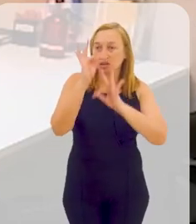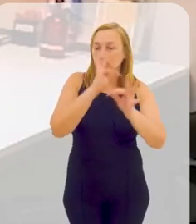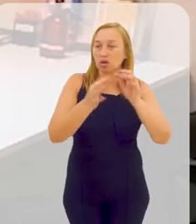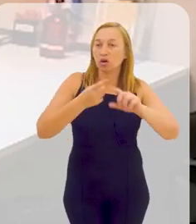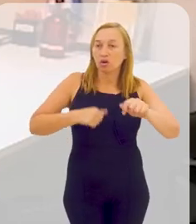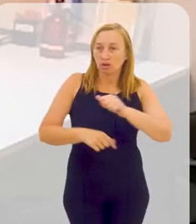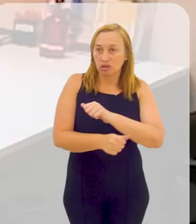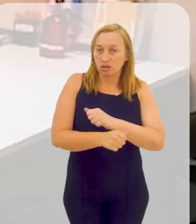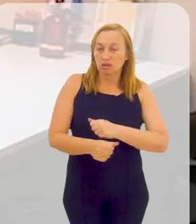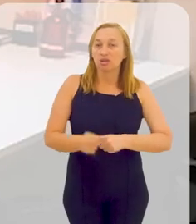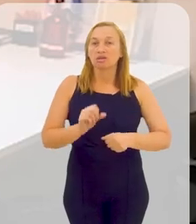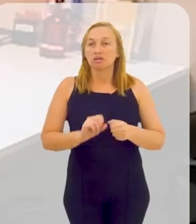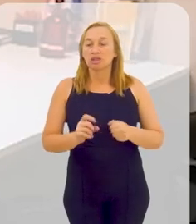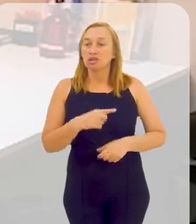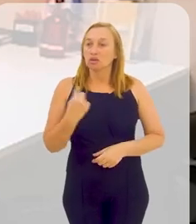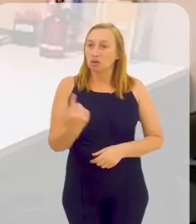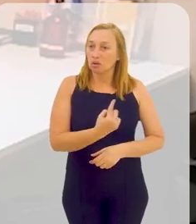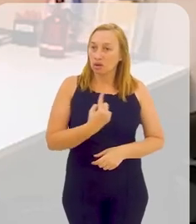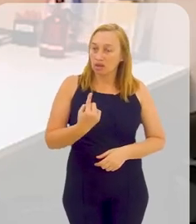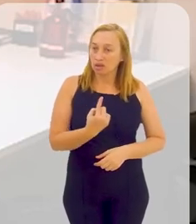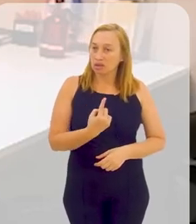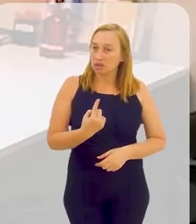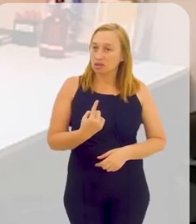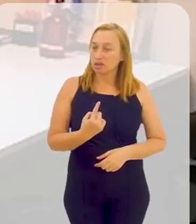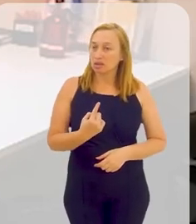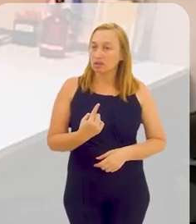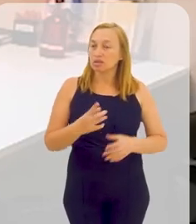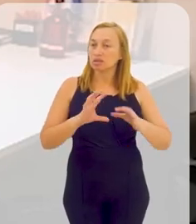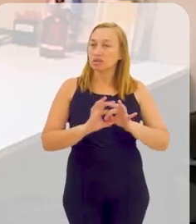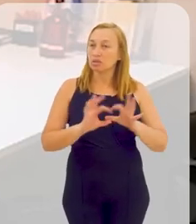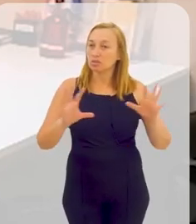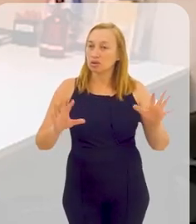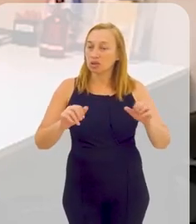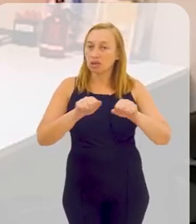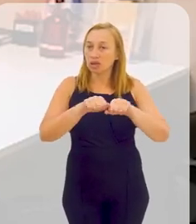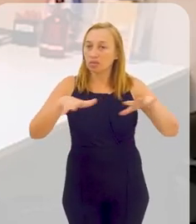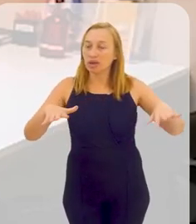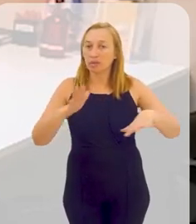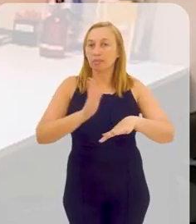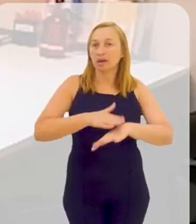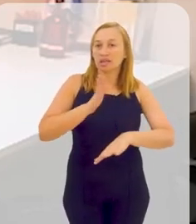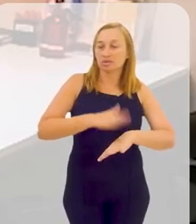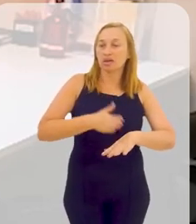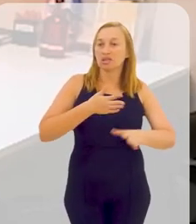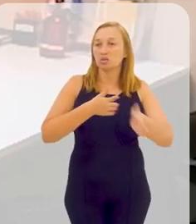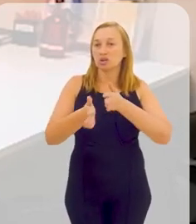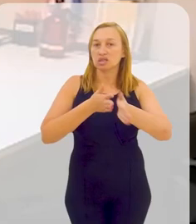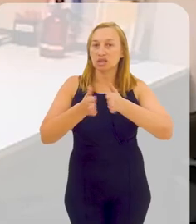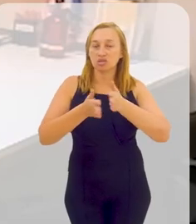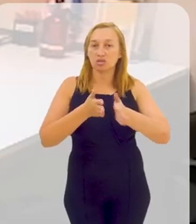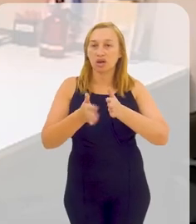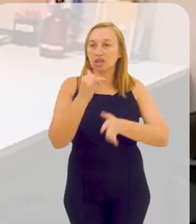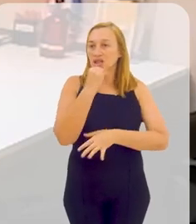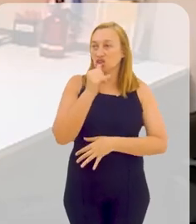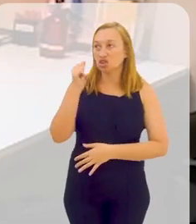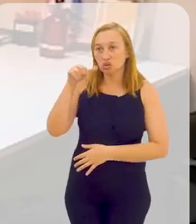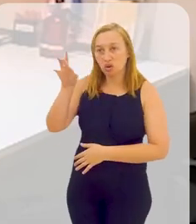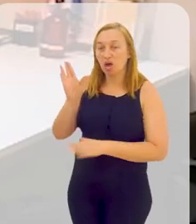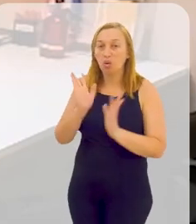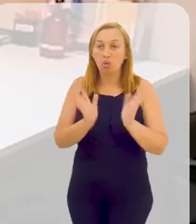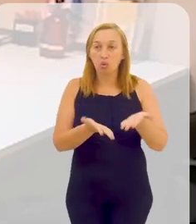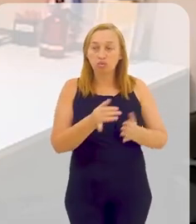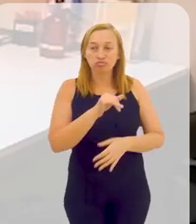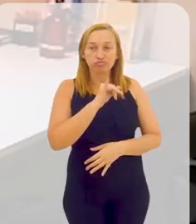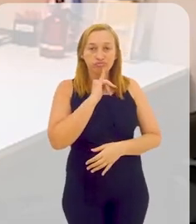o financiamento é o que vai fazer a gente democratizar e ampliar cada vez mais o acesso a energia solar